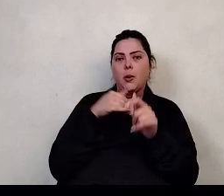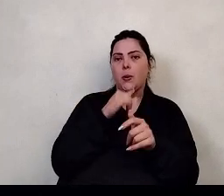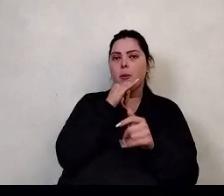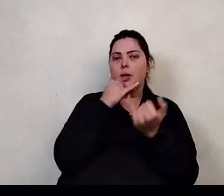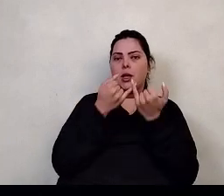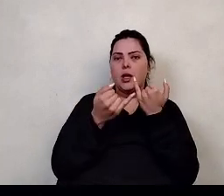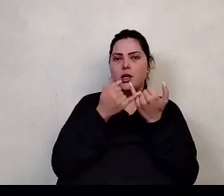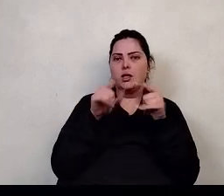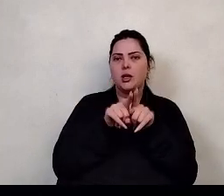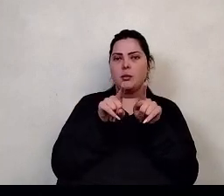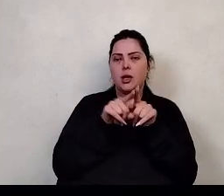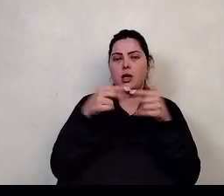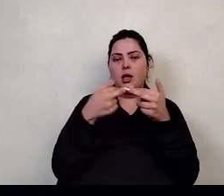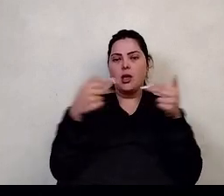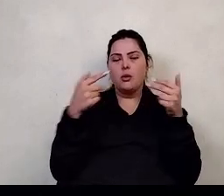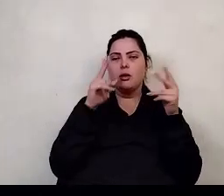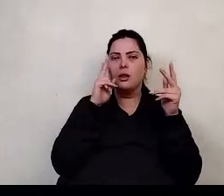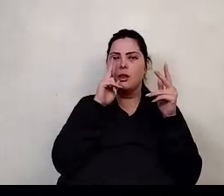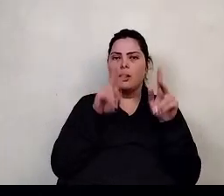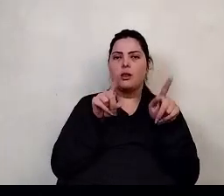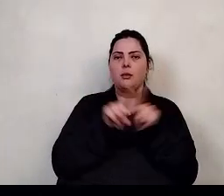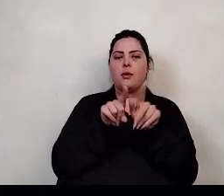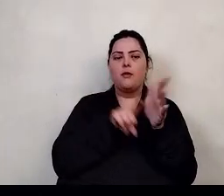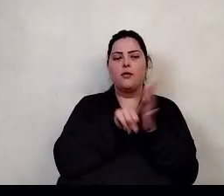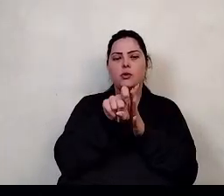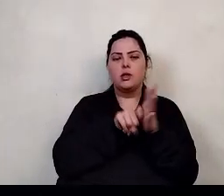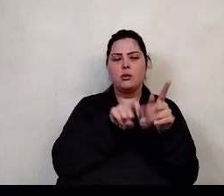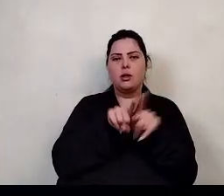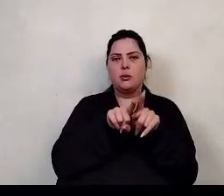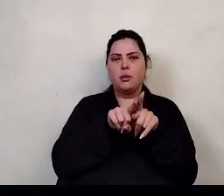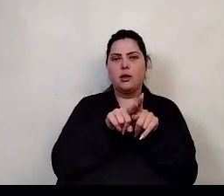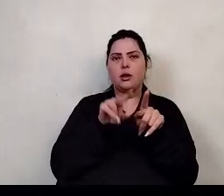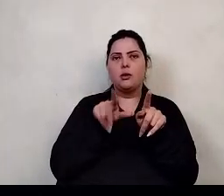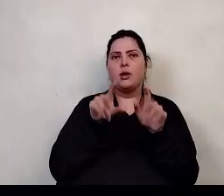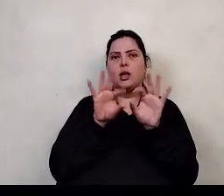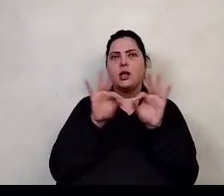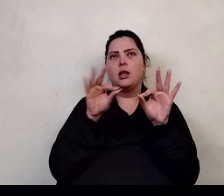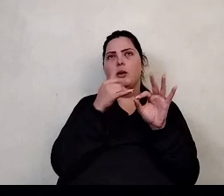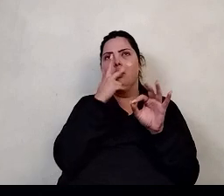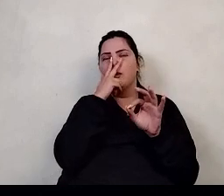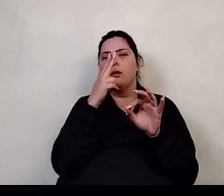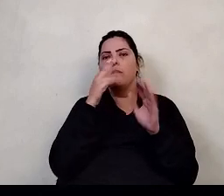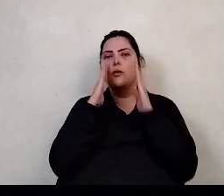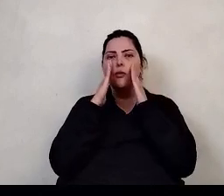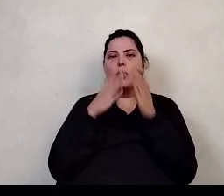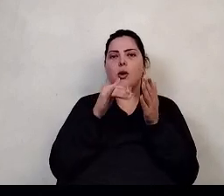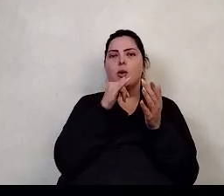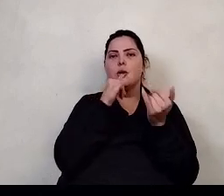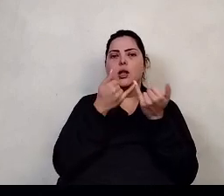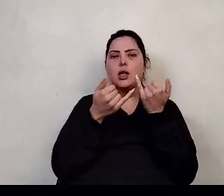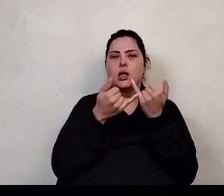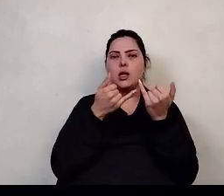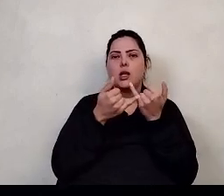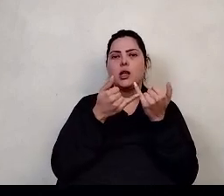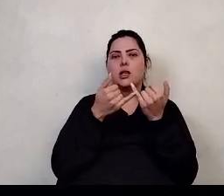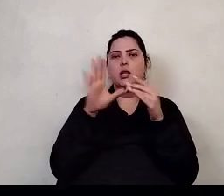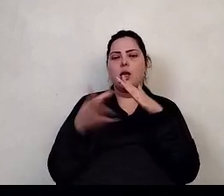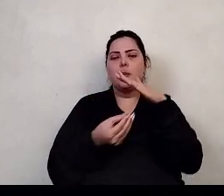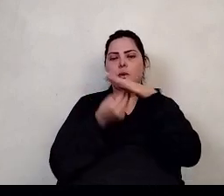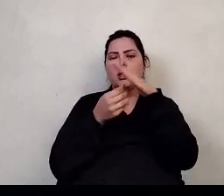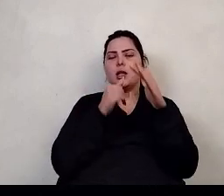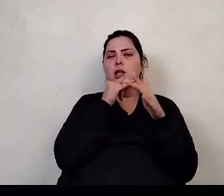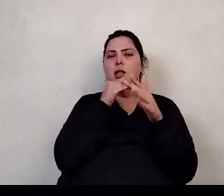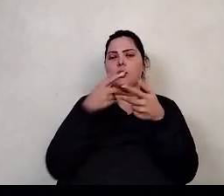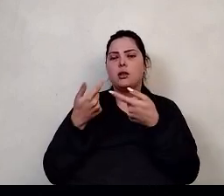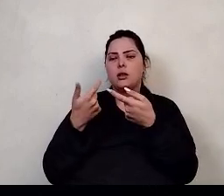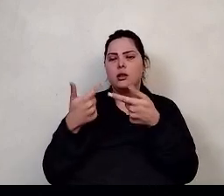recursos visíveis dessa funcionalidade. Eu não tenho que simplesmente falar, eu vou focar os testes em testar o repositório, testar o service, testar o controller, testar